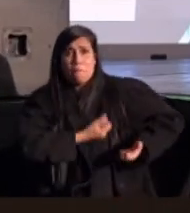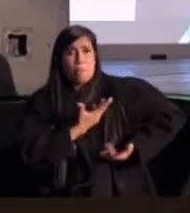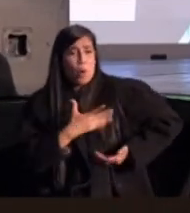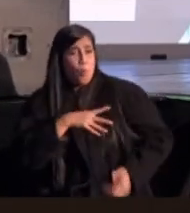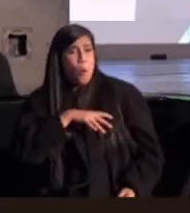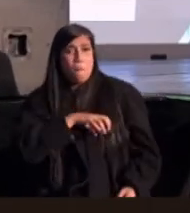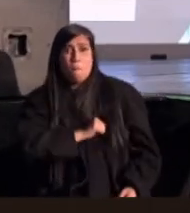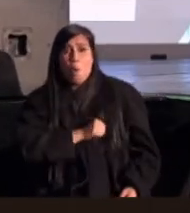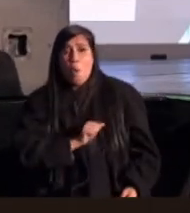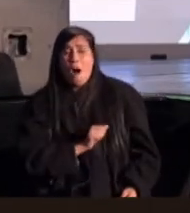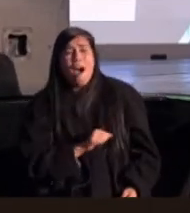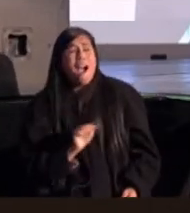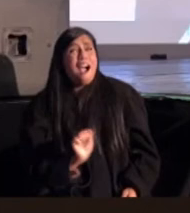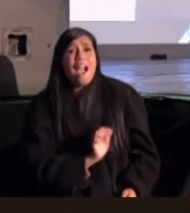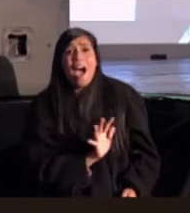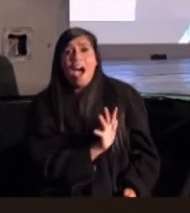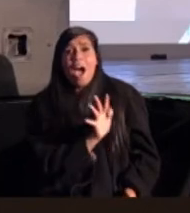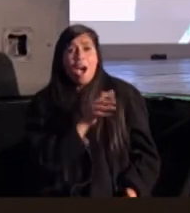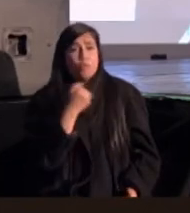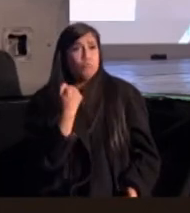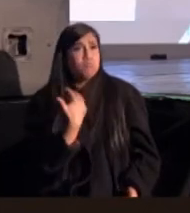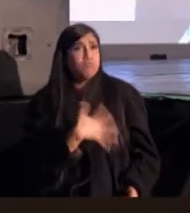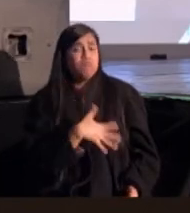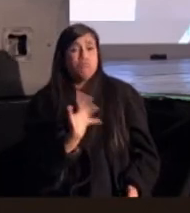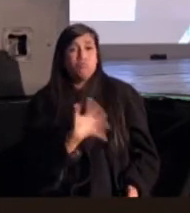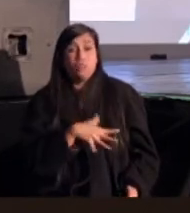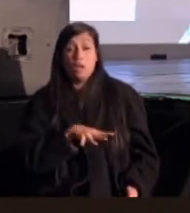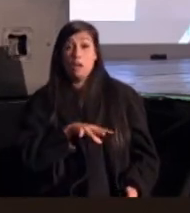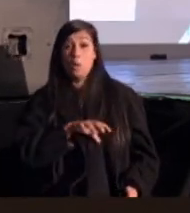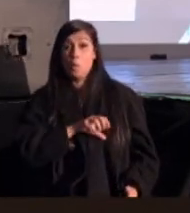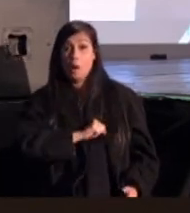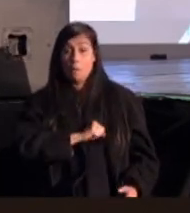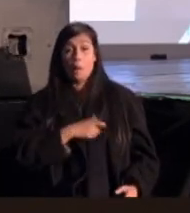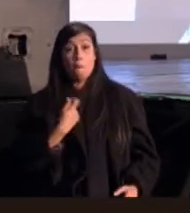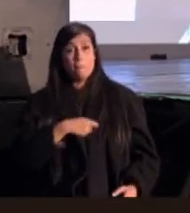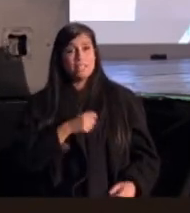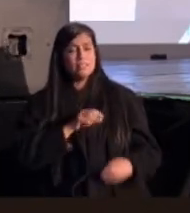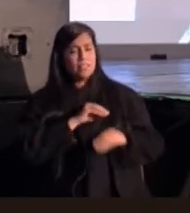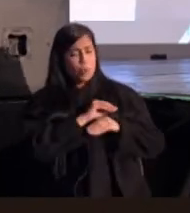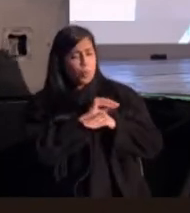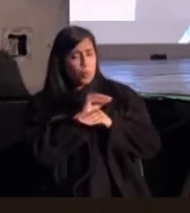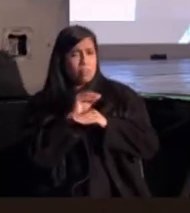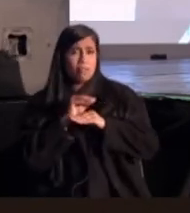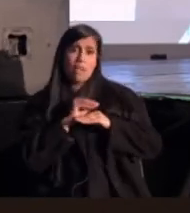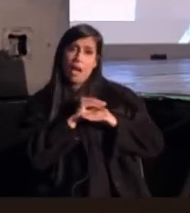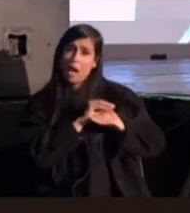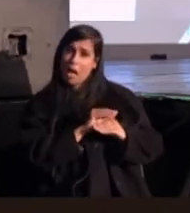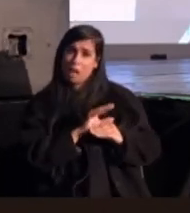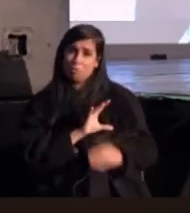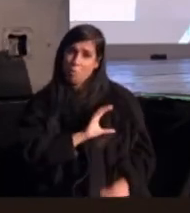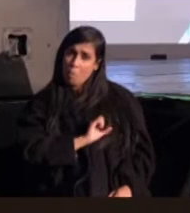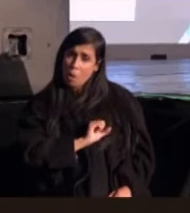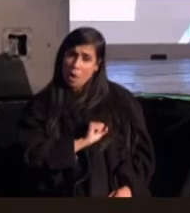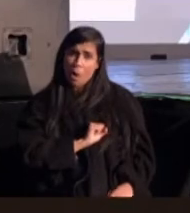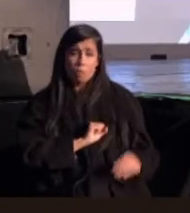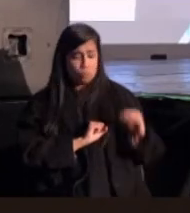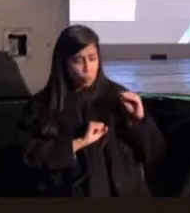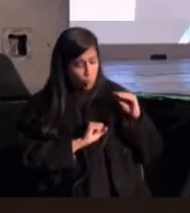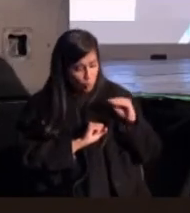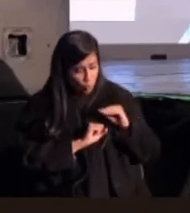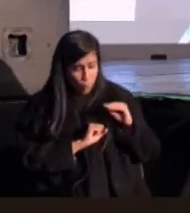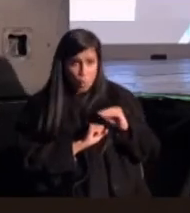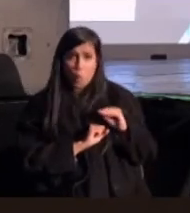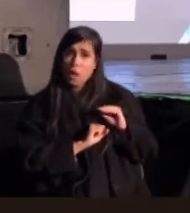o amor, ele precisa também ser cultivado e ser constantemente